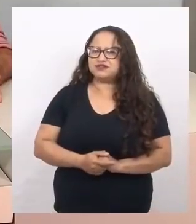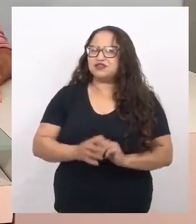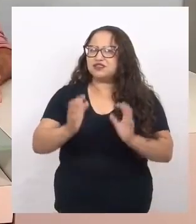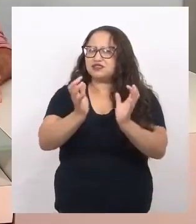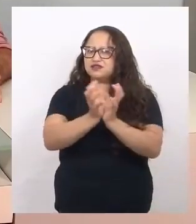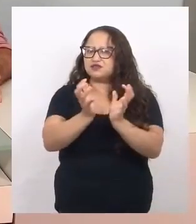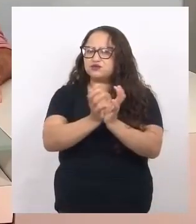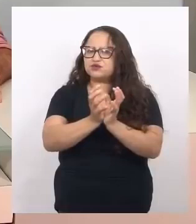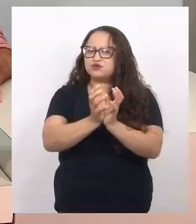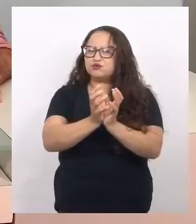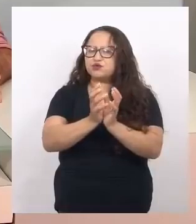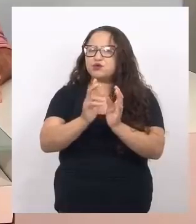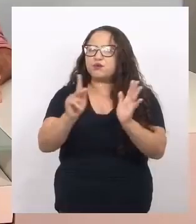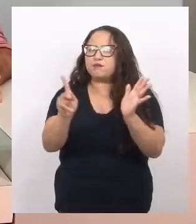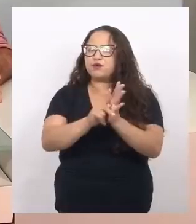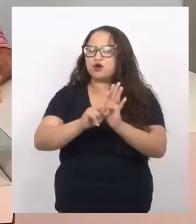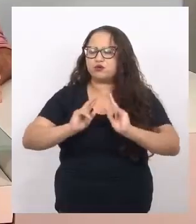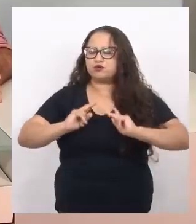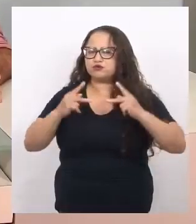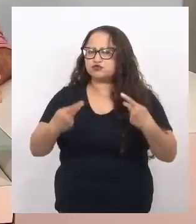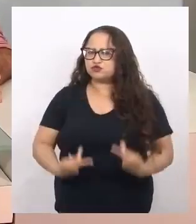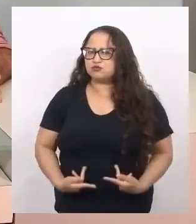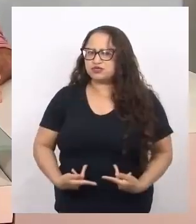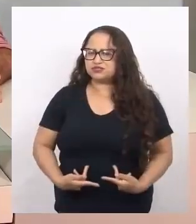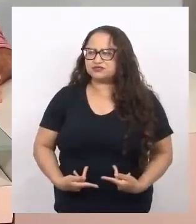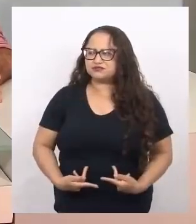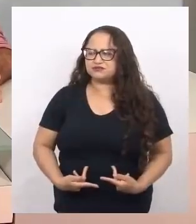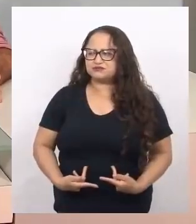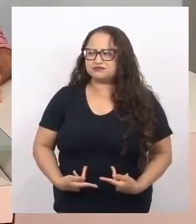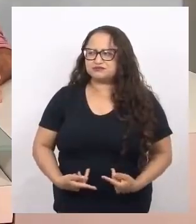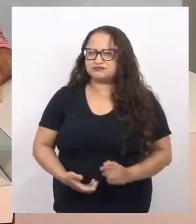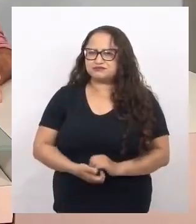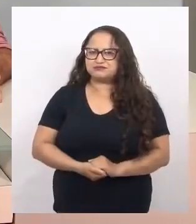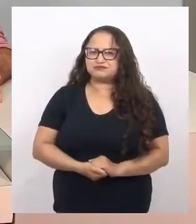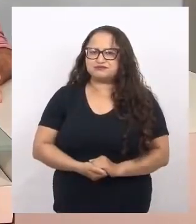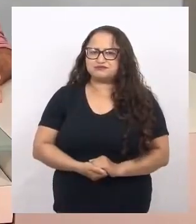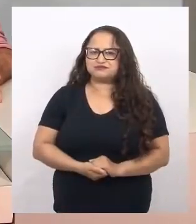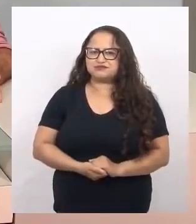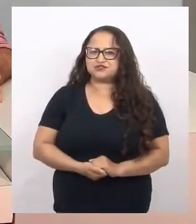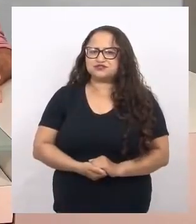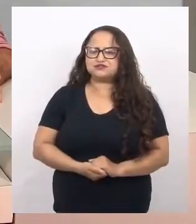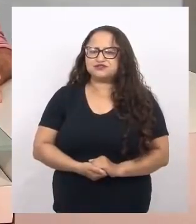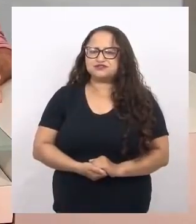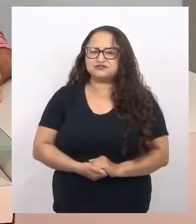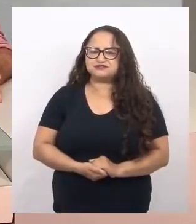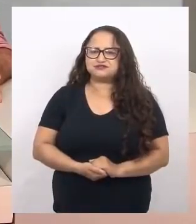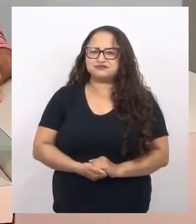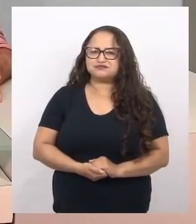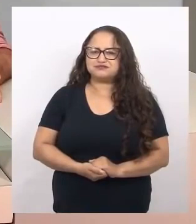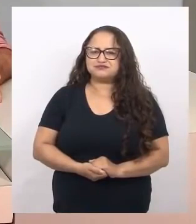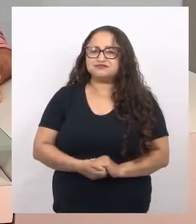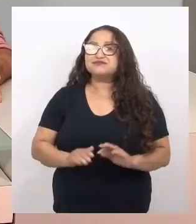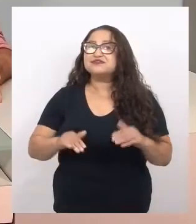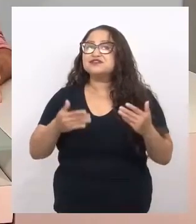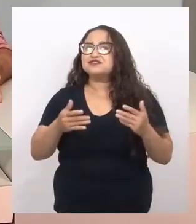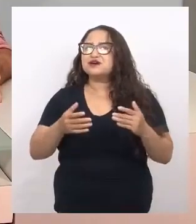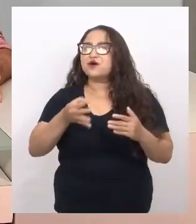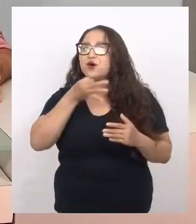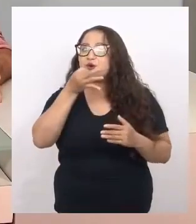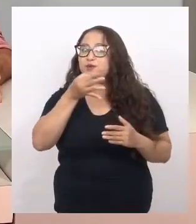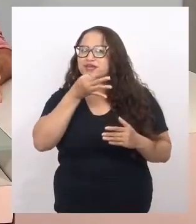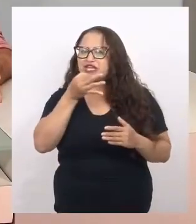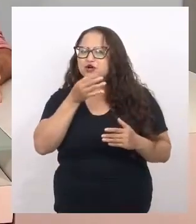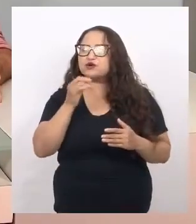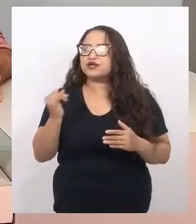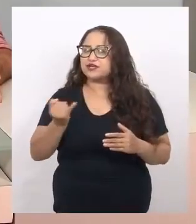de humanas, os alunos que escolheram estar na turma de humanas. Né? Então, o argumento que eu acho que é